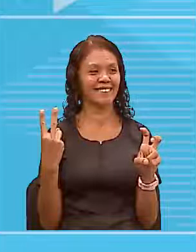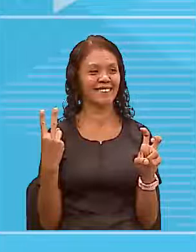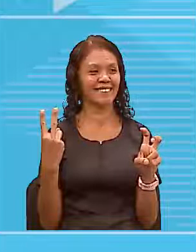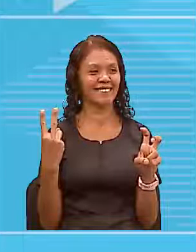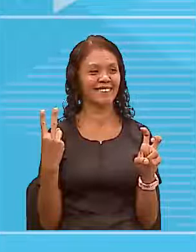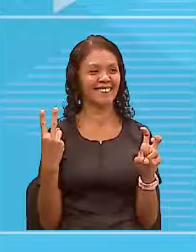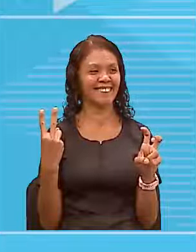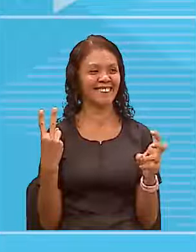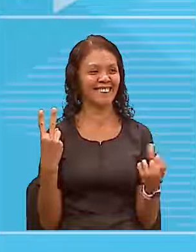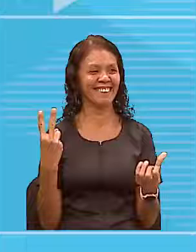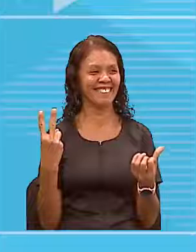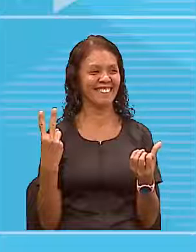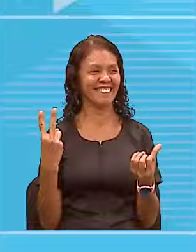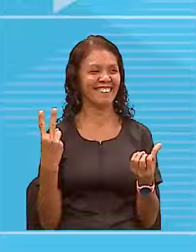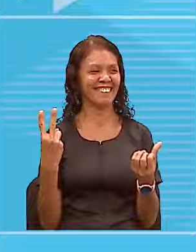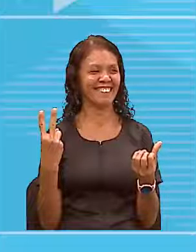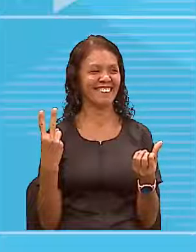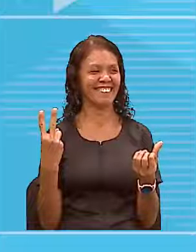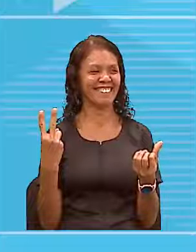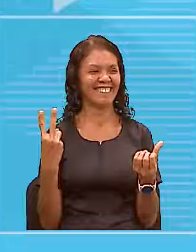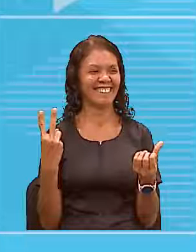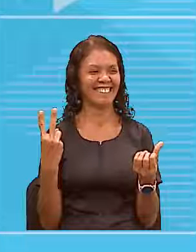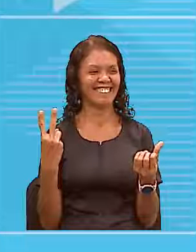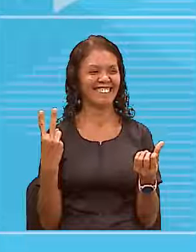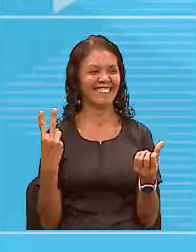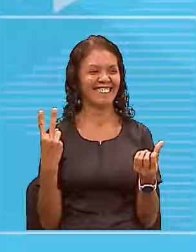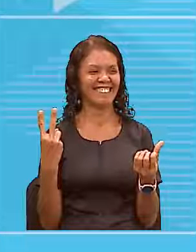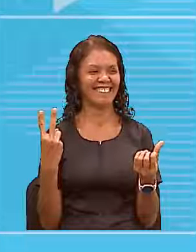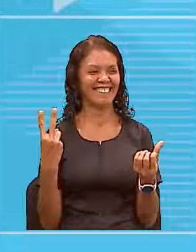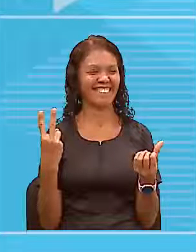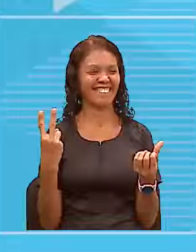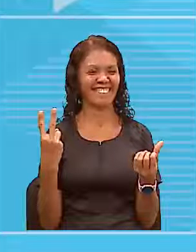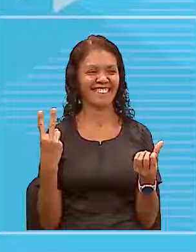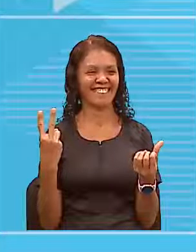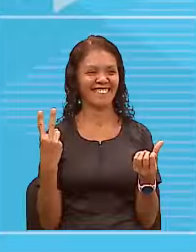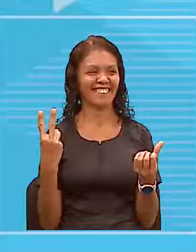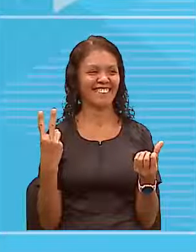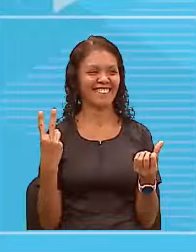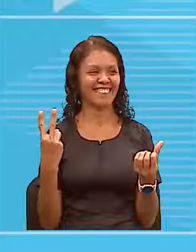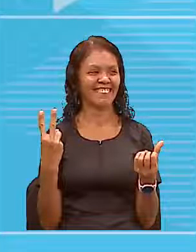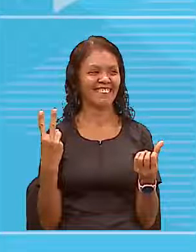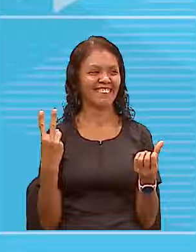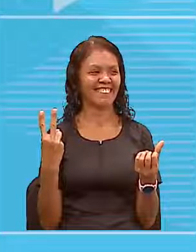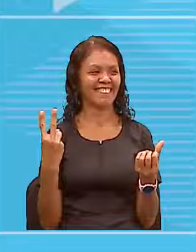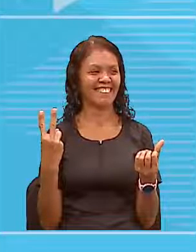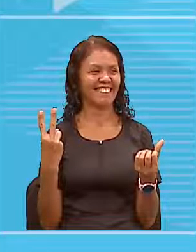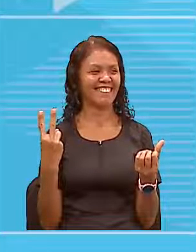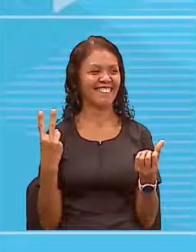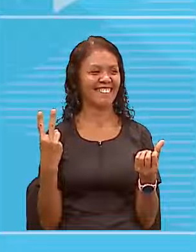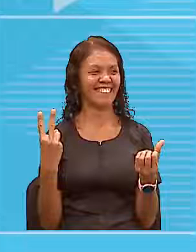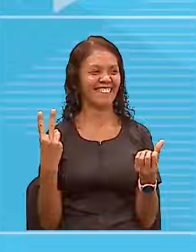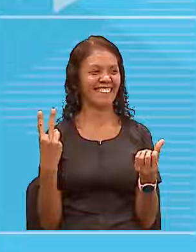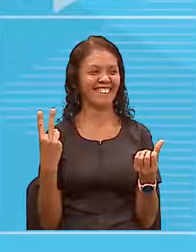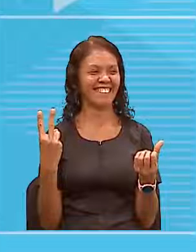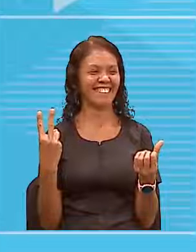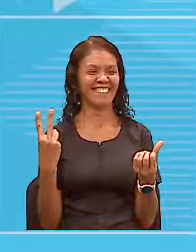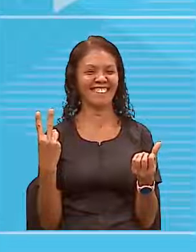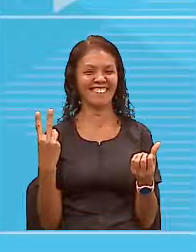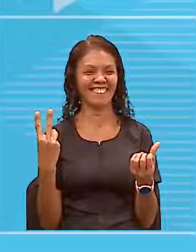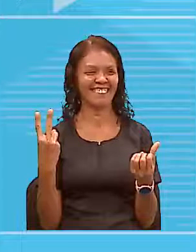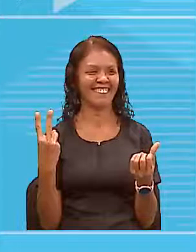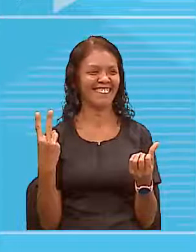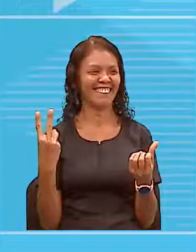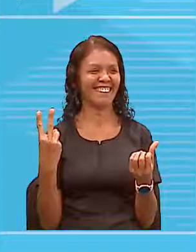Ah, 6. 6, verdade. 6. Deixei passar, mas minha amiga aqui não